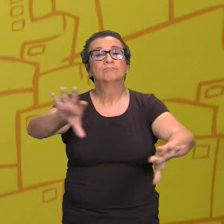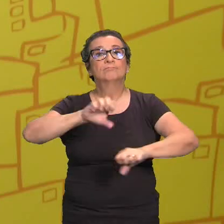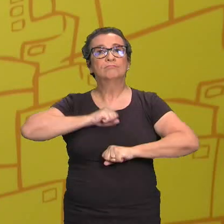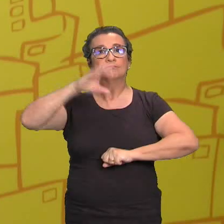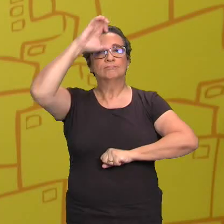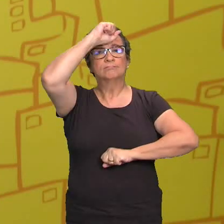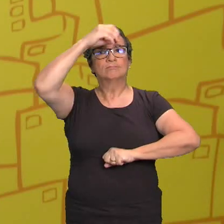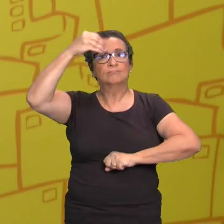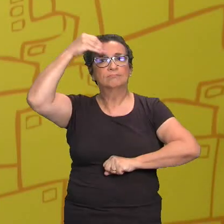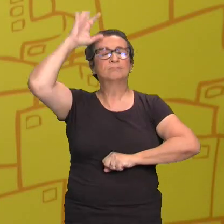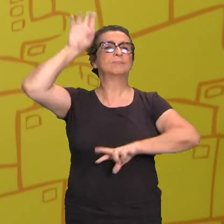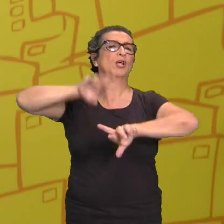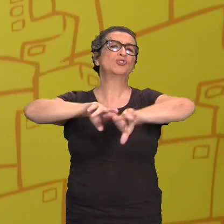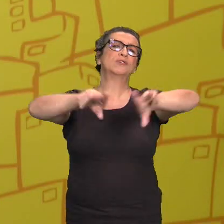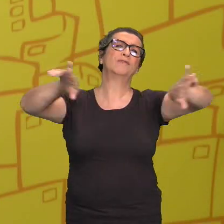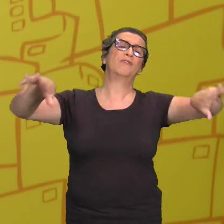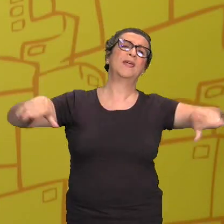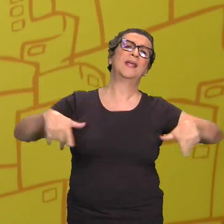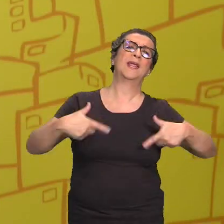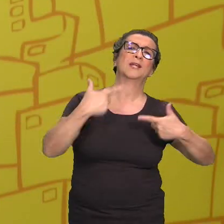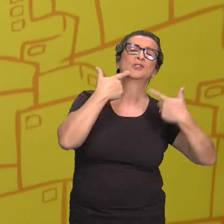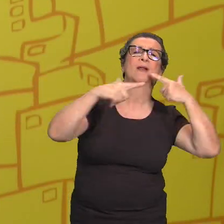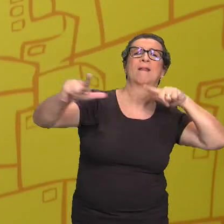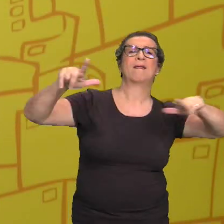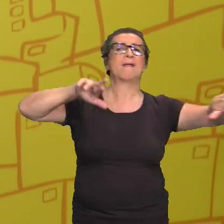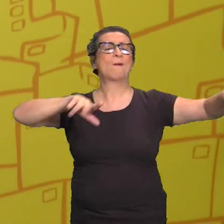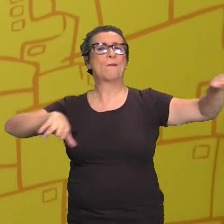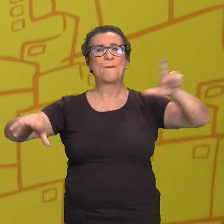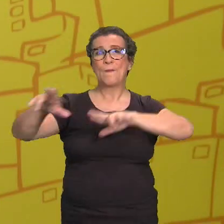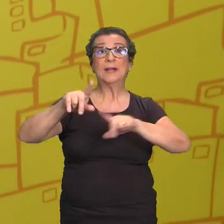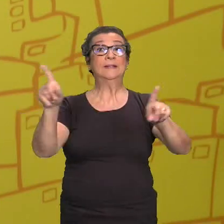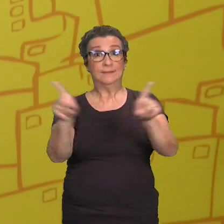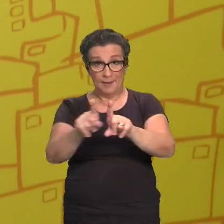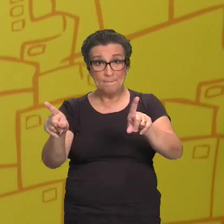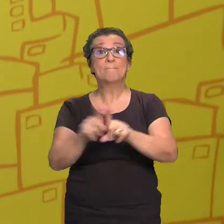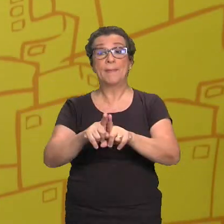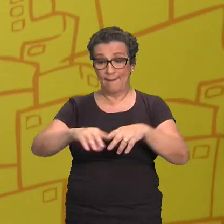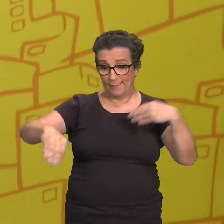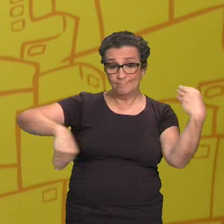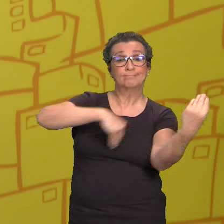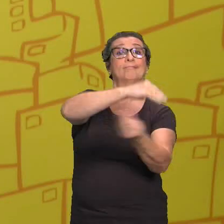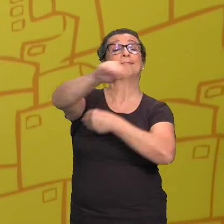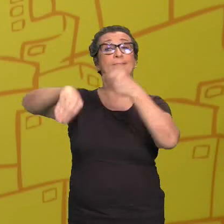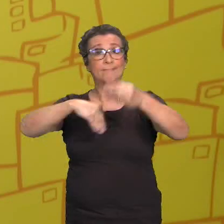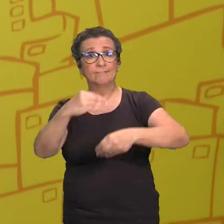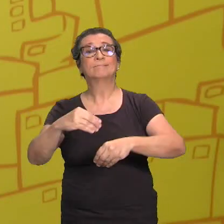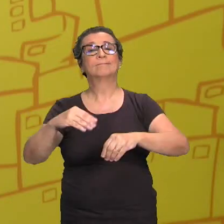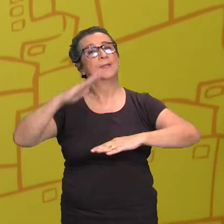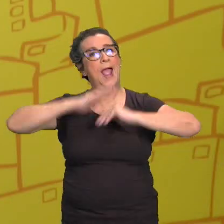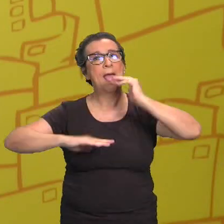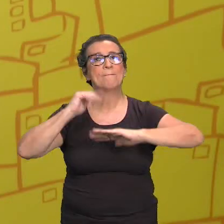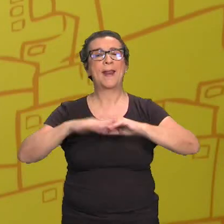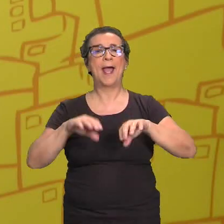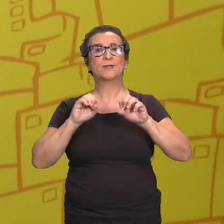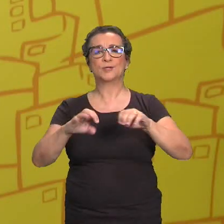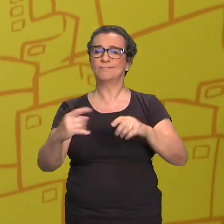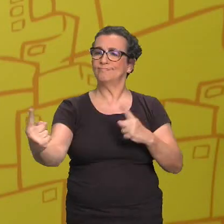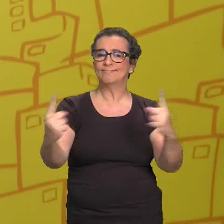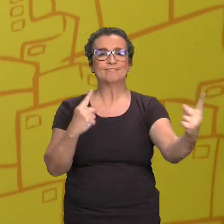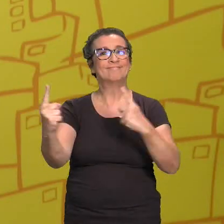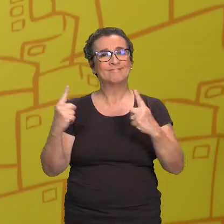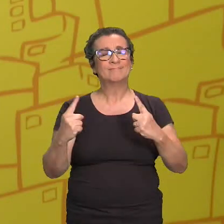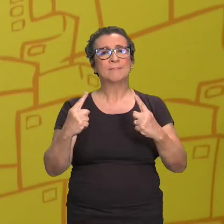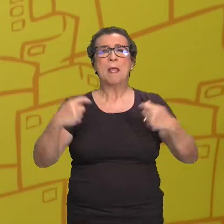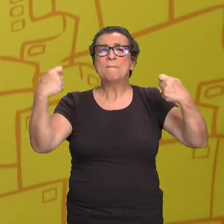suas diferentes linguagens, além de possibilitar o envolvimento dos alunos nas práticas escolares, que devem